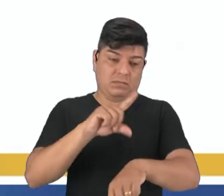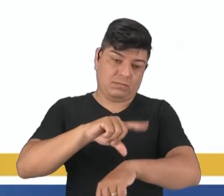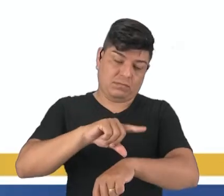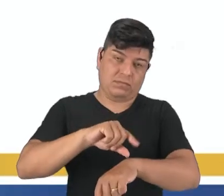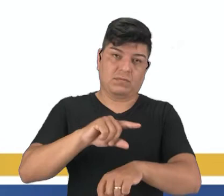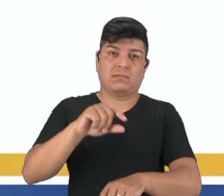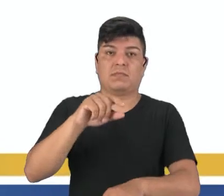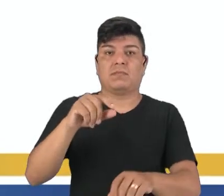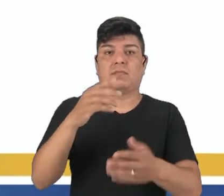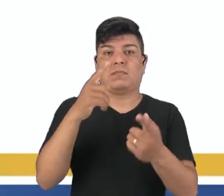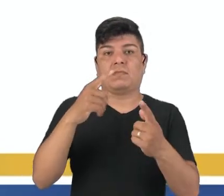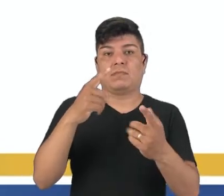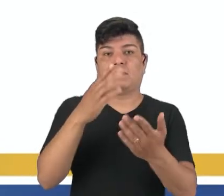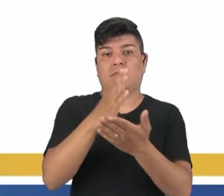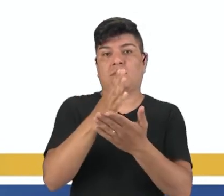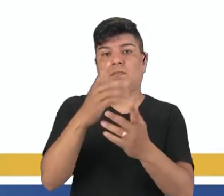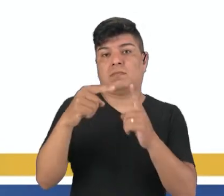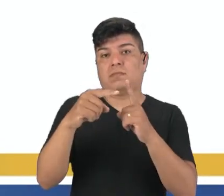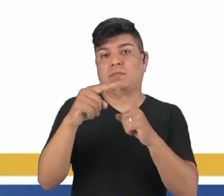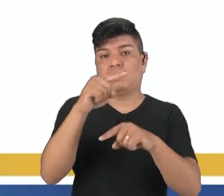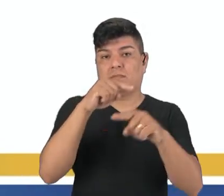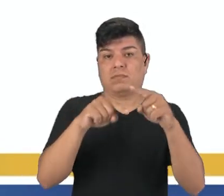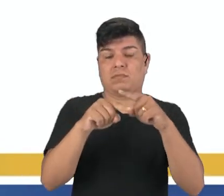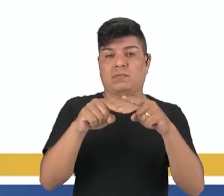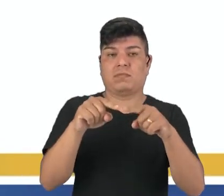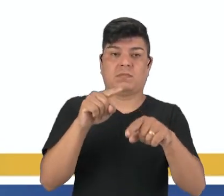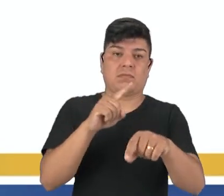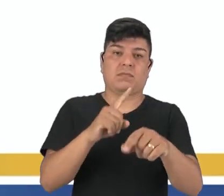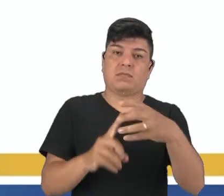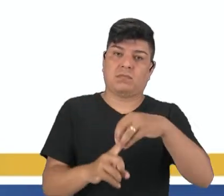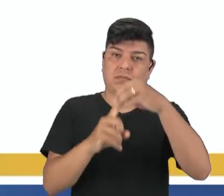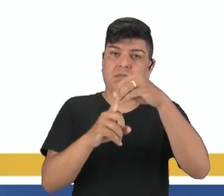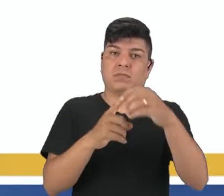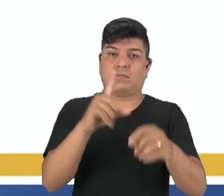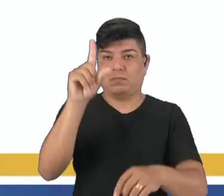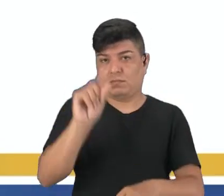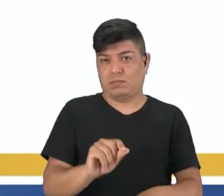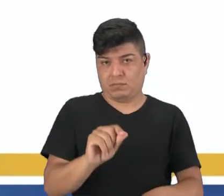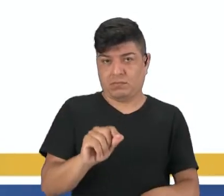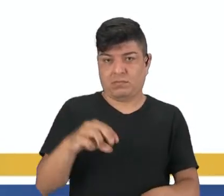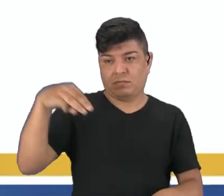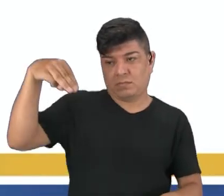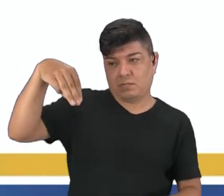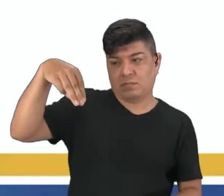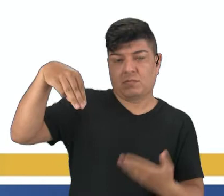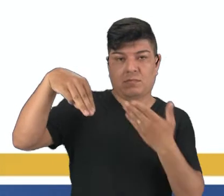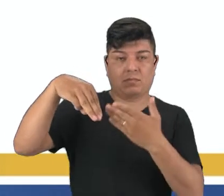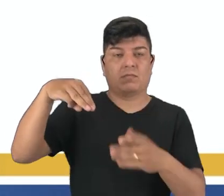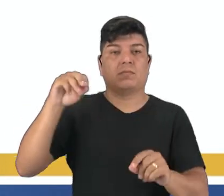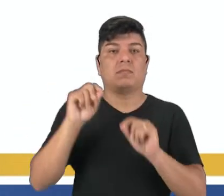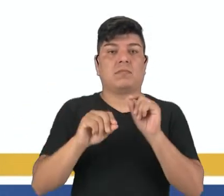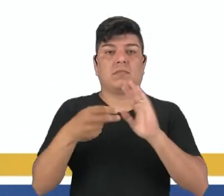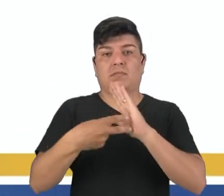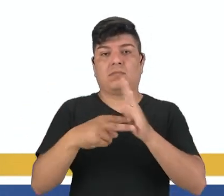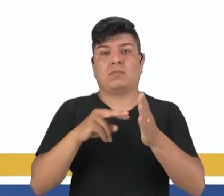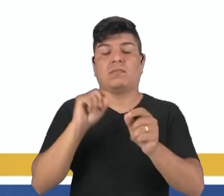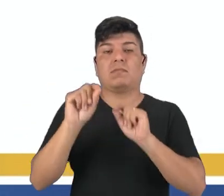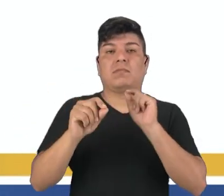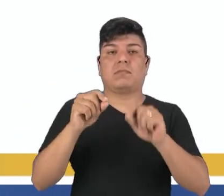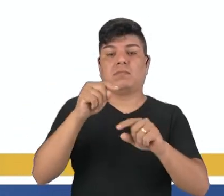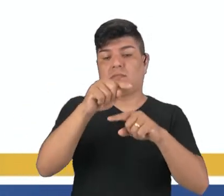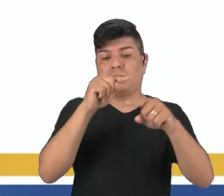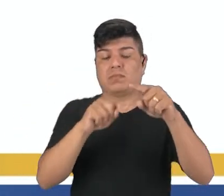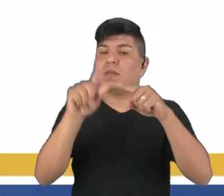né? As horas são divididas em unidades menores de medida, chamadas de minutos. E os minutos se dividem em